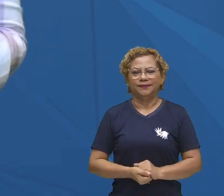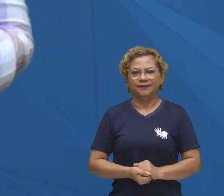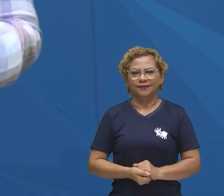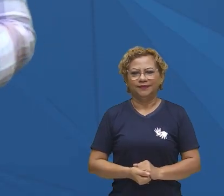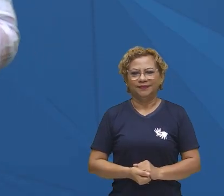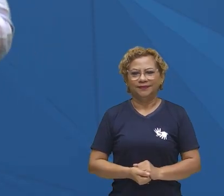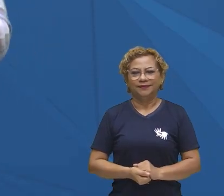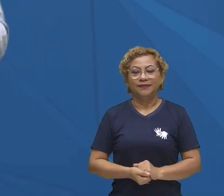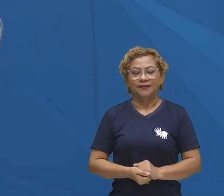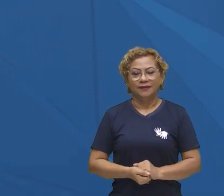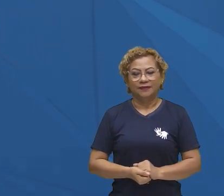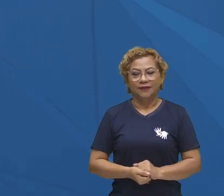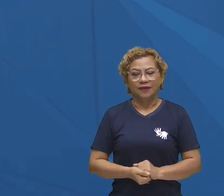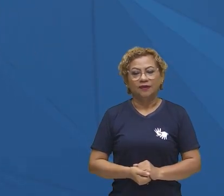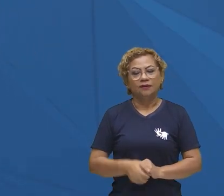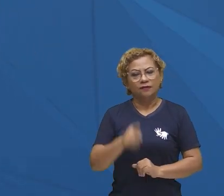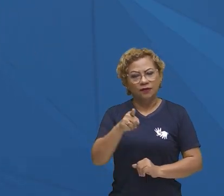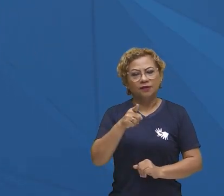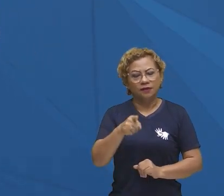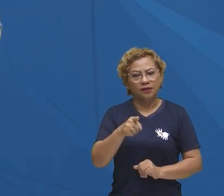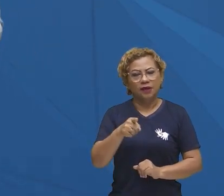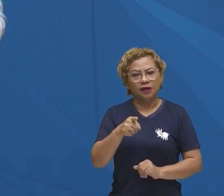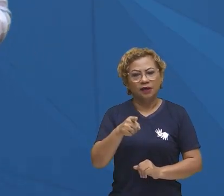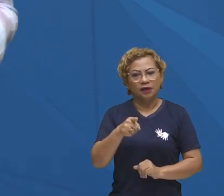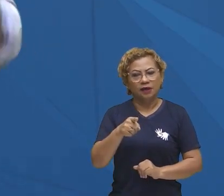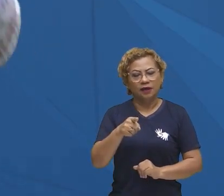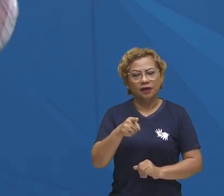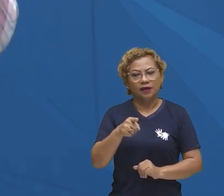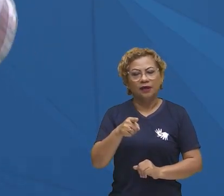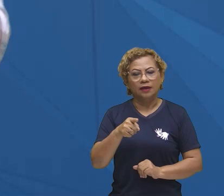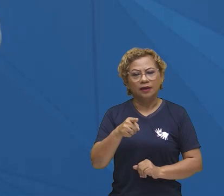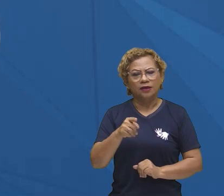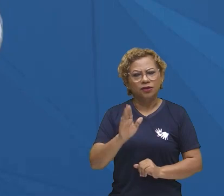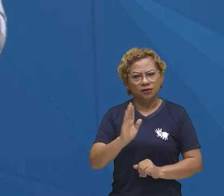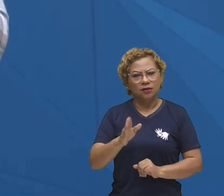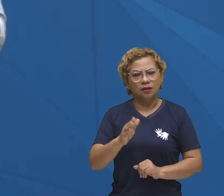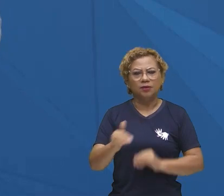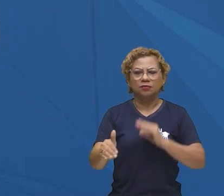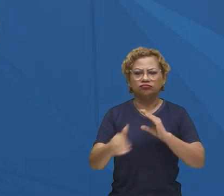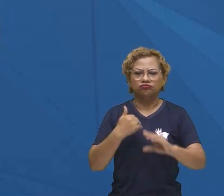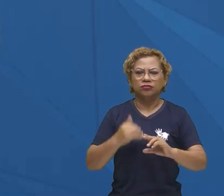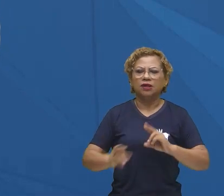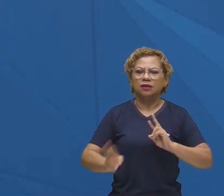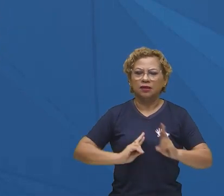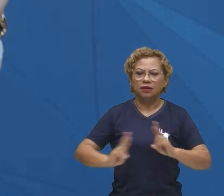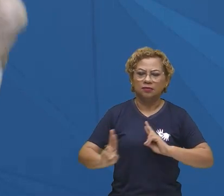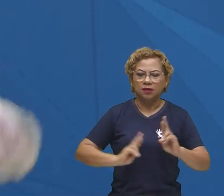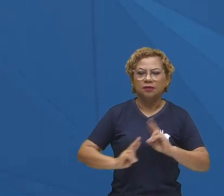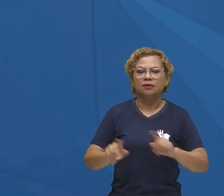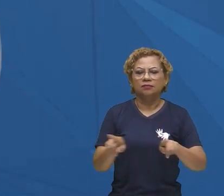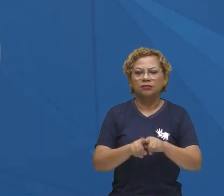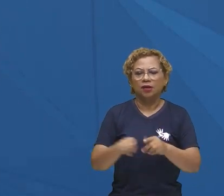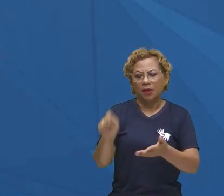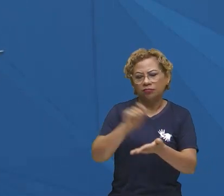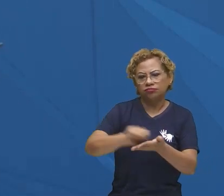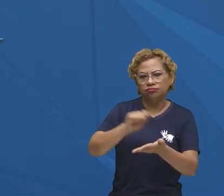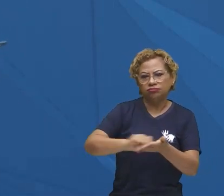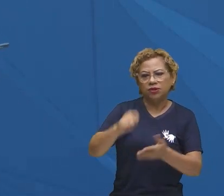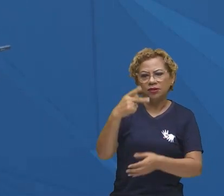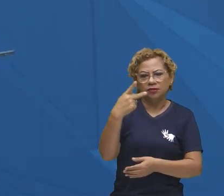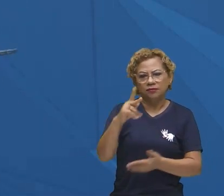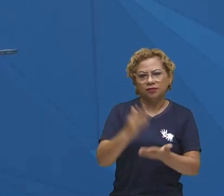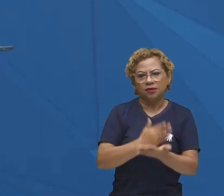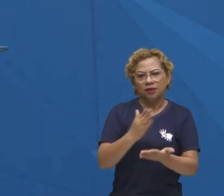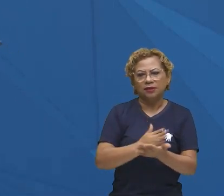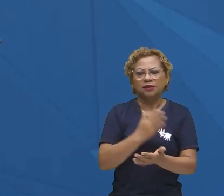não deixa de comentar, de escrever, não perde nenhuma informação, coloca aí no seu caderno, tá bom? Para a